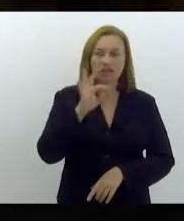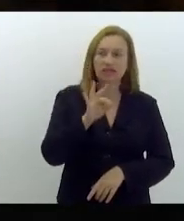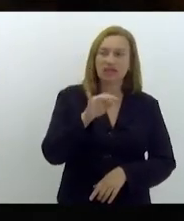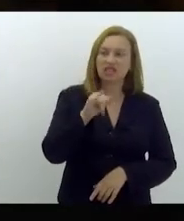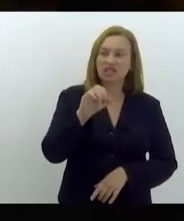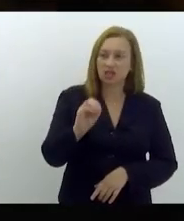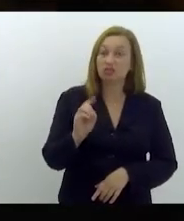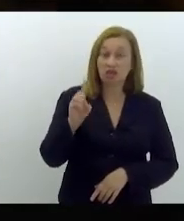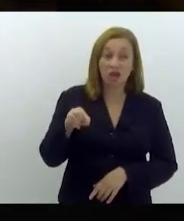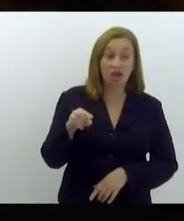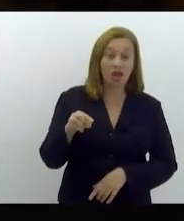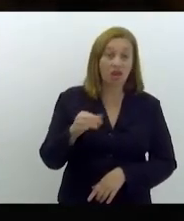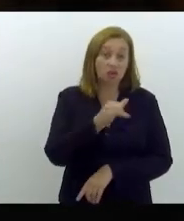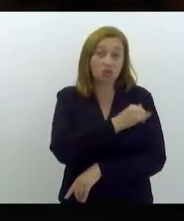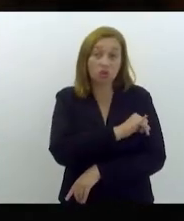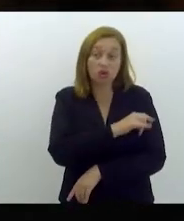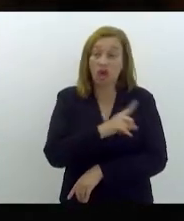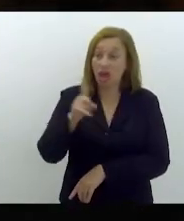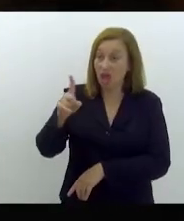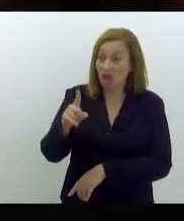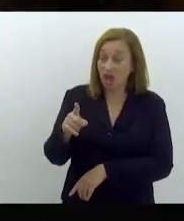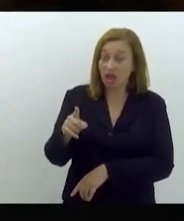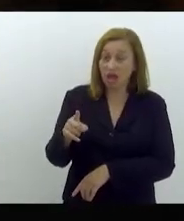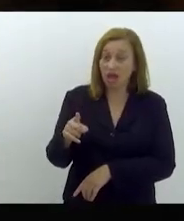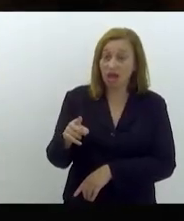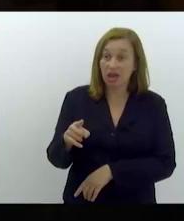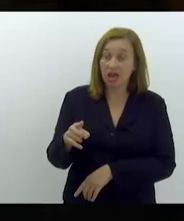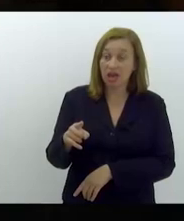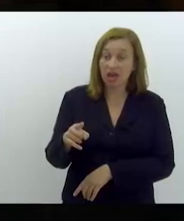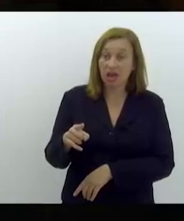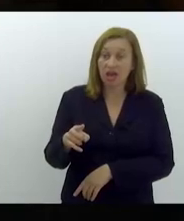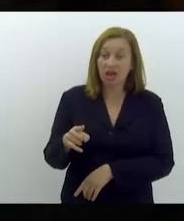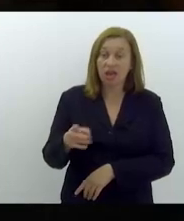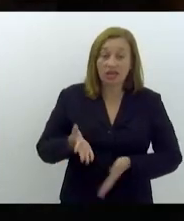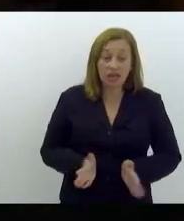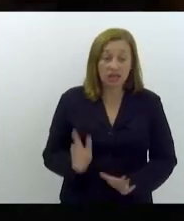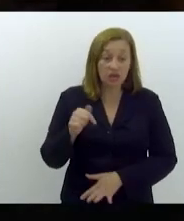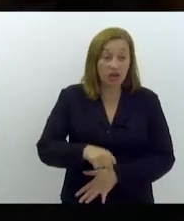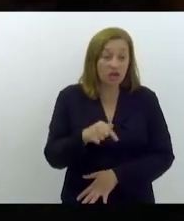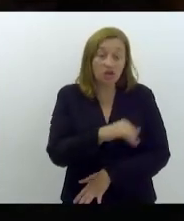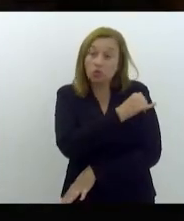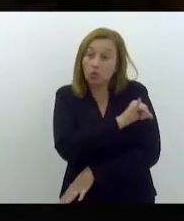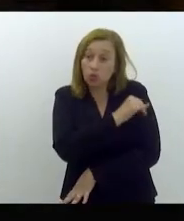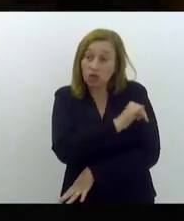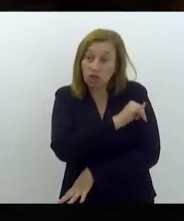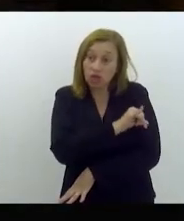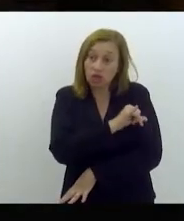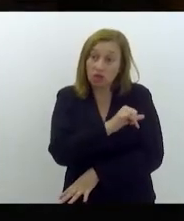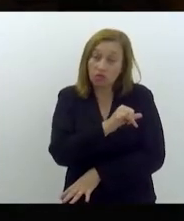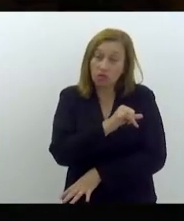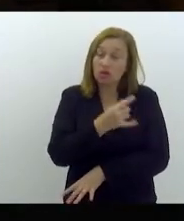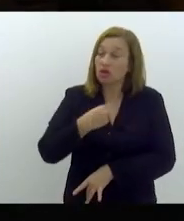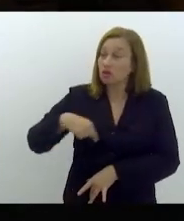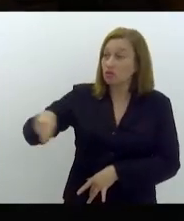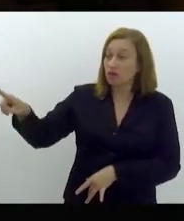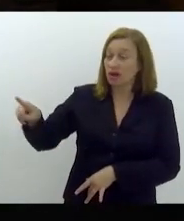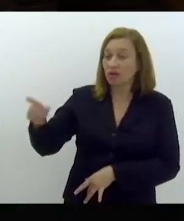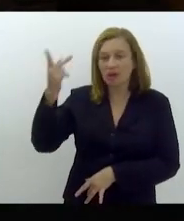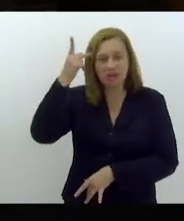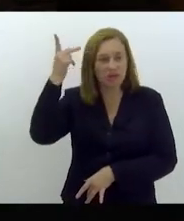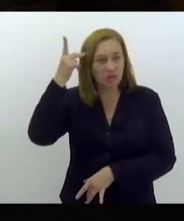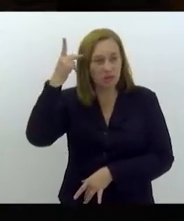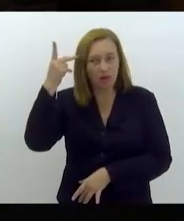saiu daqui para cometer aprendeu a barbaridade aqui para cometer a barbar bolsonarista em São Paulo também